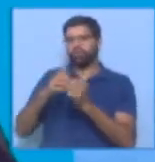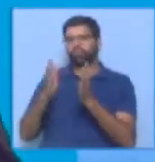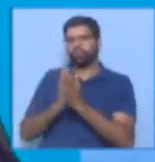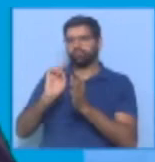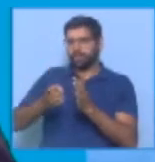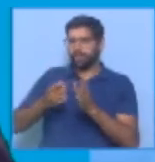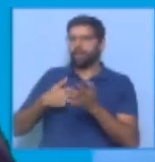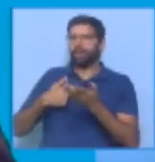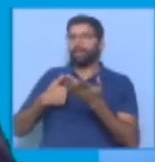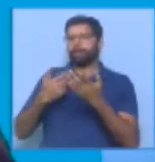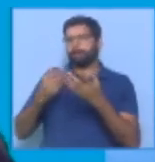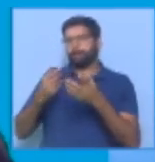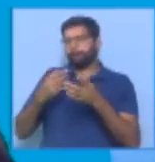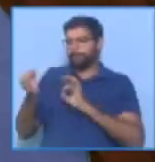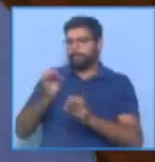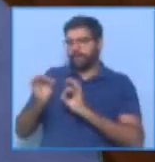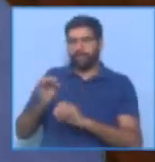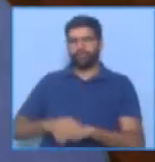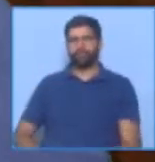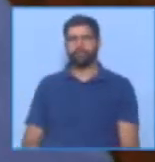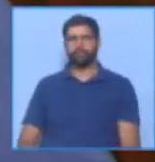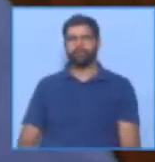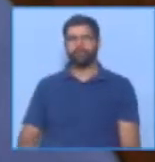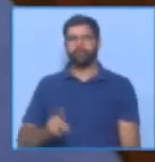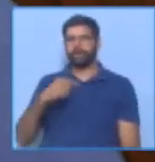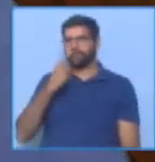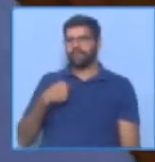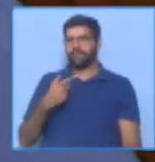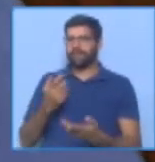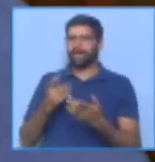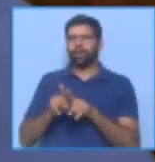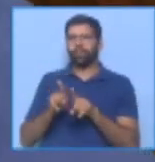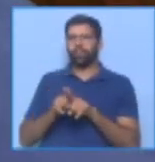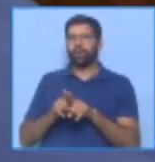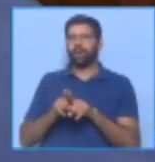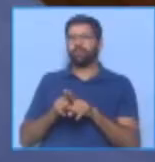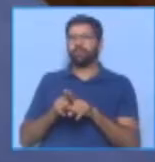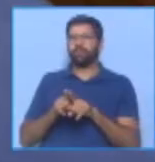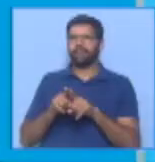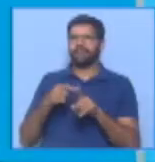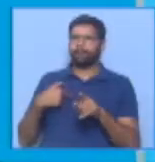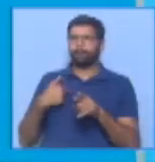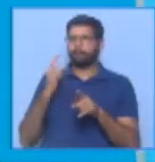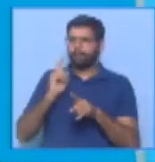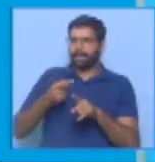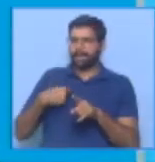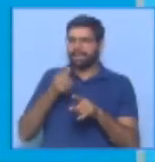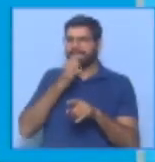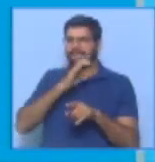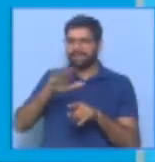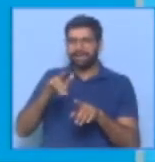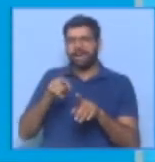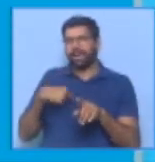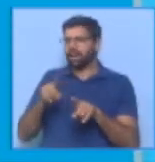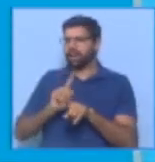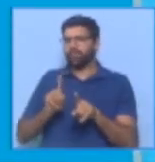estar preparados e com espírito crítico. Quase forçar a evidência científica. Quase forçar contra a evidência científica. Não é?